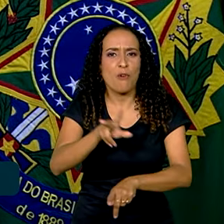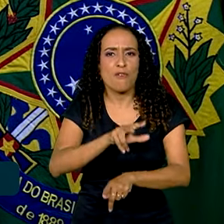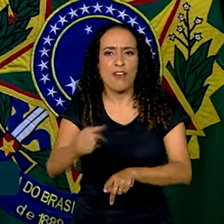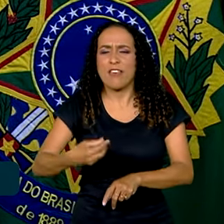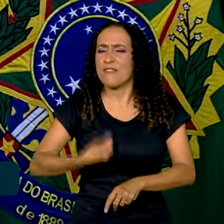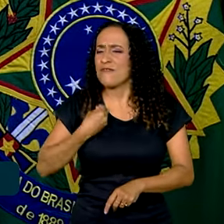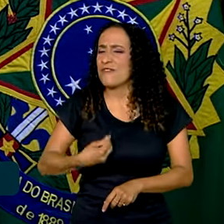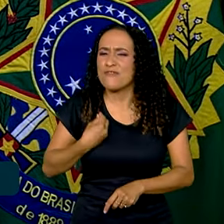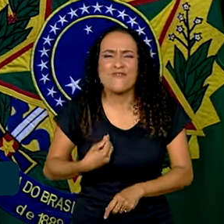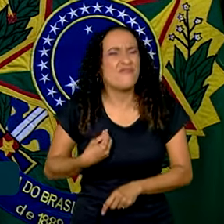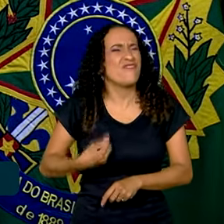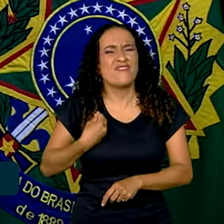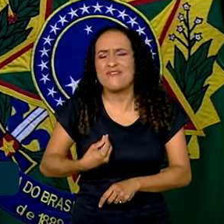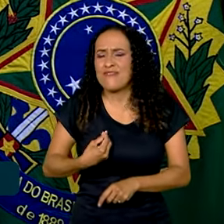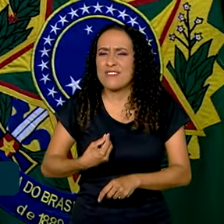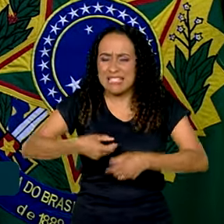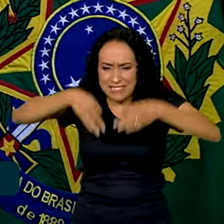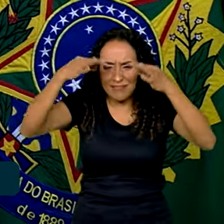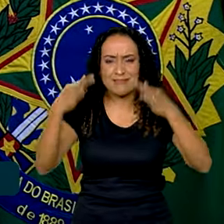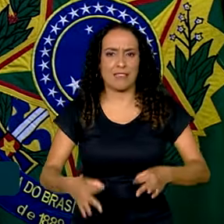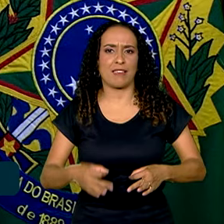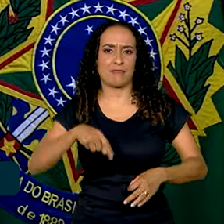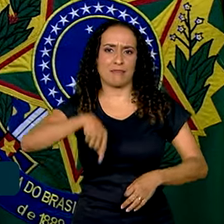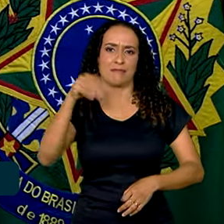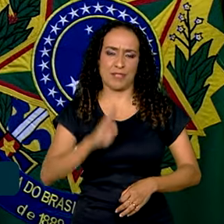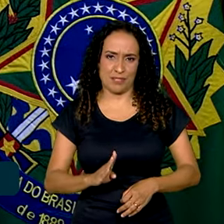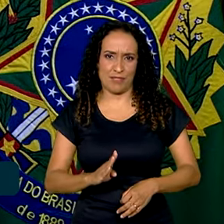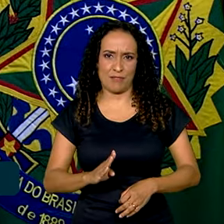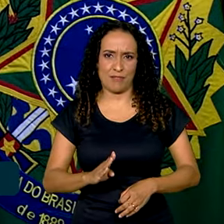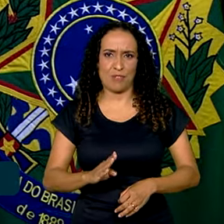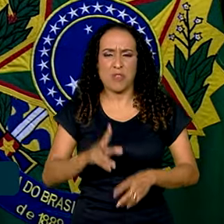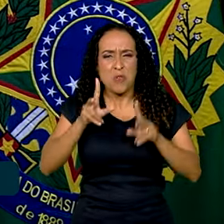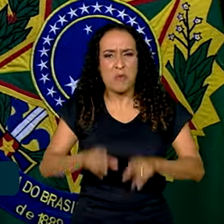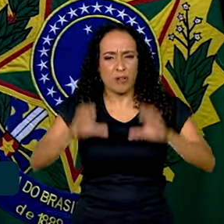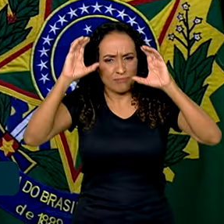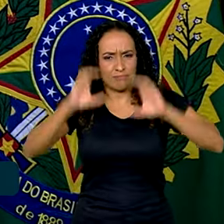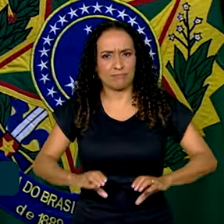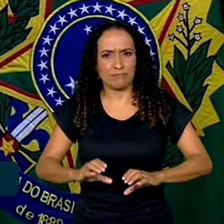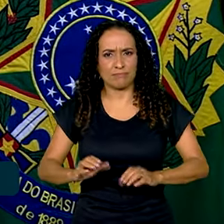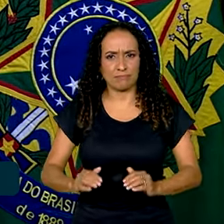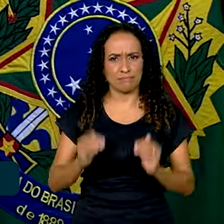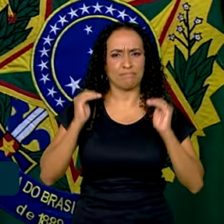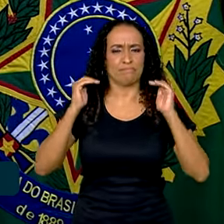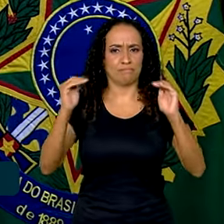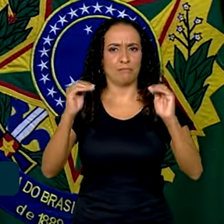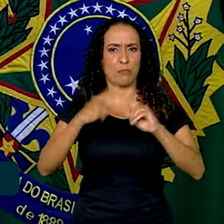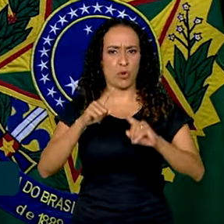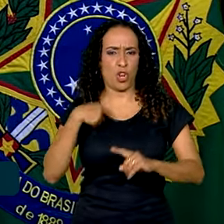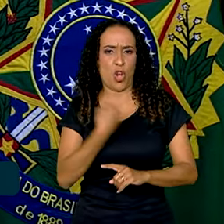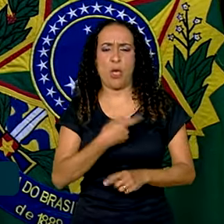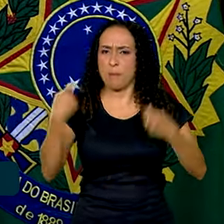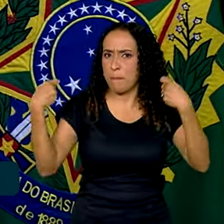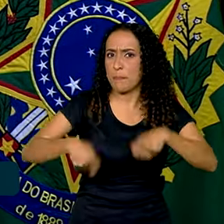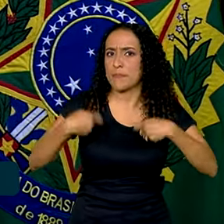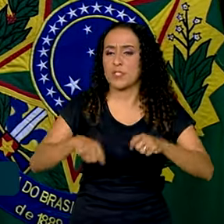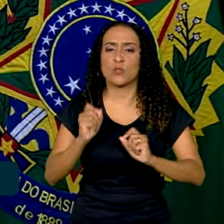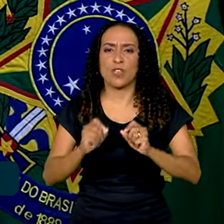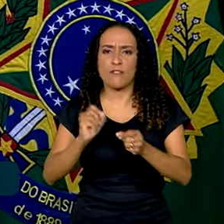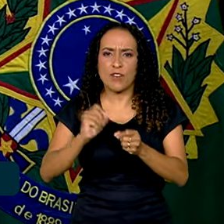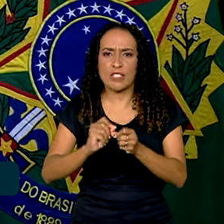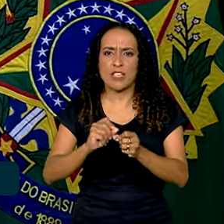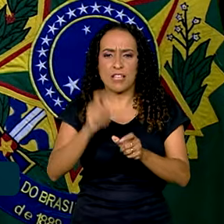vivendo muito mais dignamente nesse país como cidadãos de primeira classe, porque a gente precisa